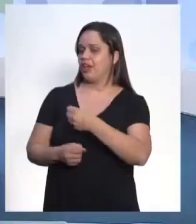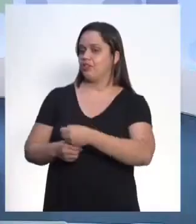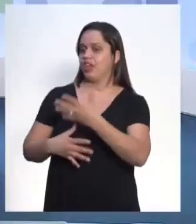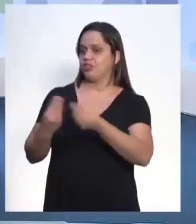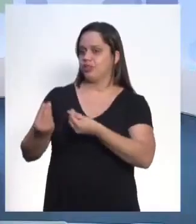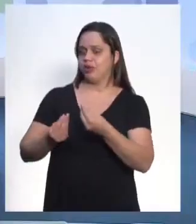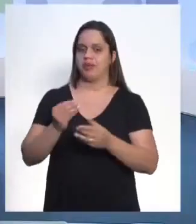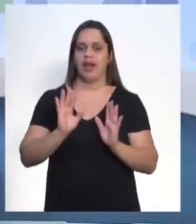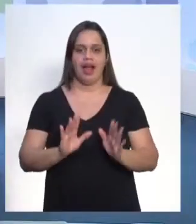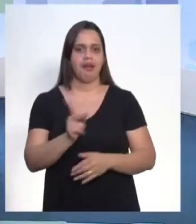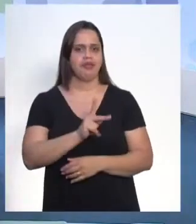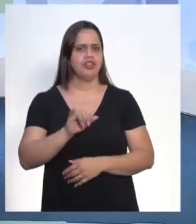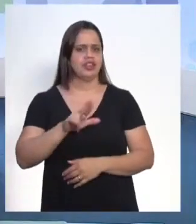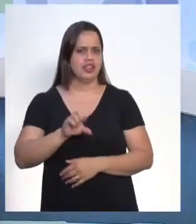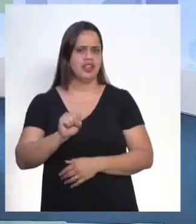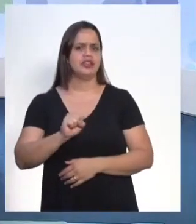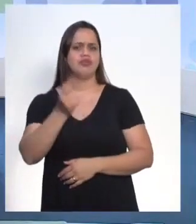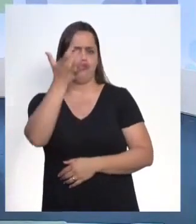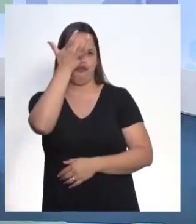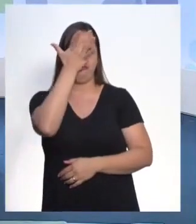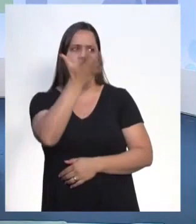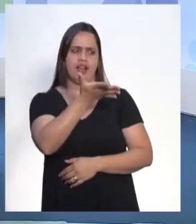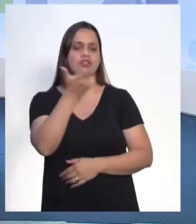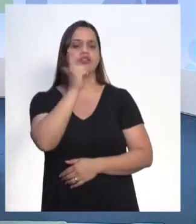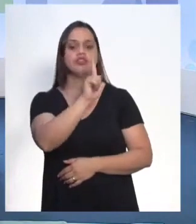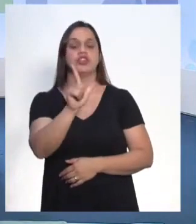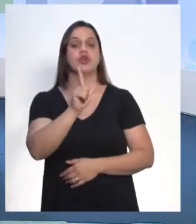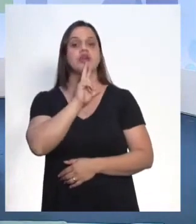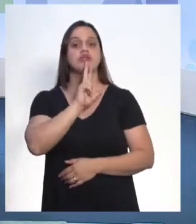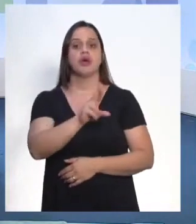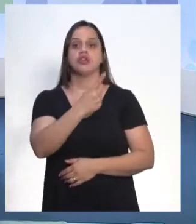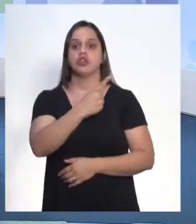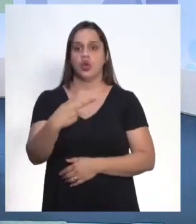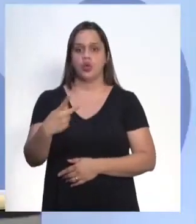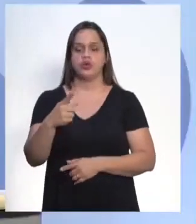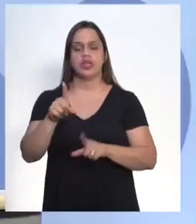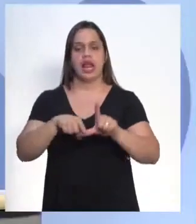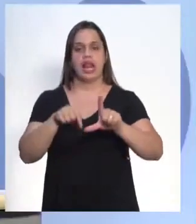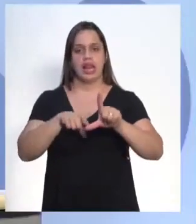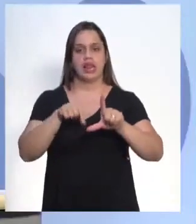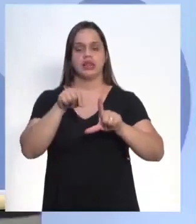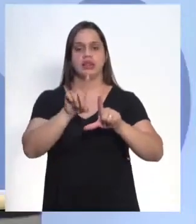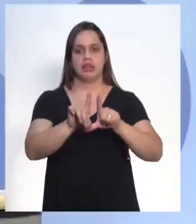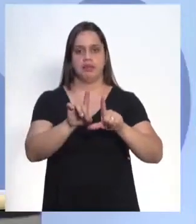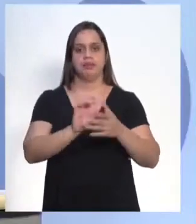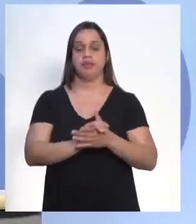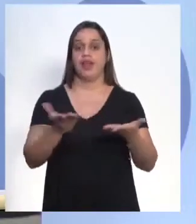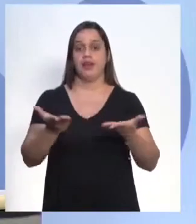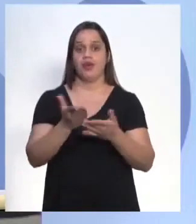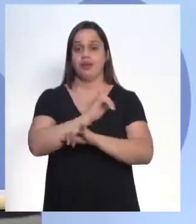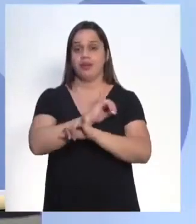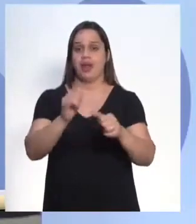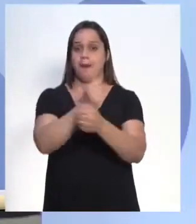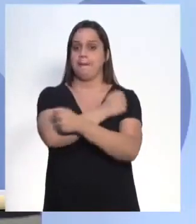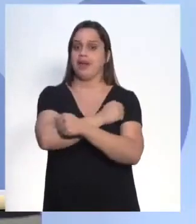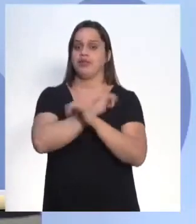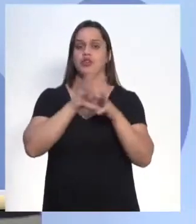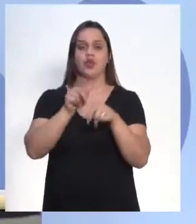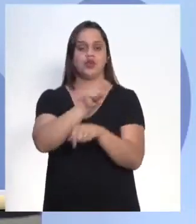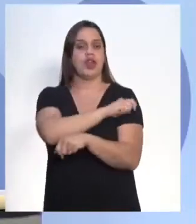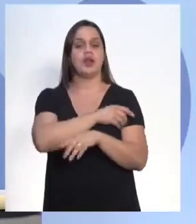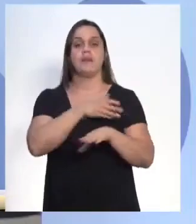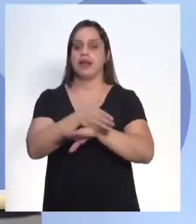A professora Inês, muito fácil essa atividade. Eles falaram que deu 12, que é a alternativa D. Bom, quero mandar um abraço para todos os alunos que